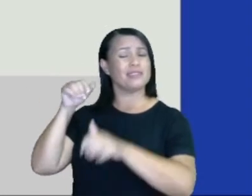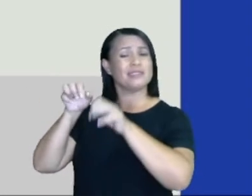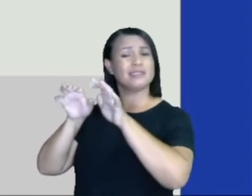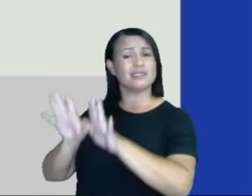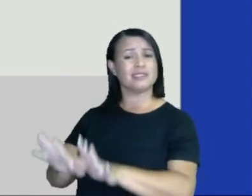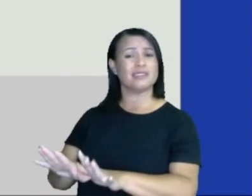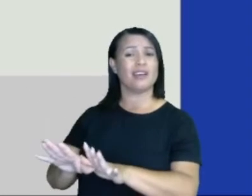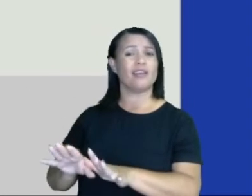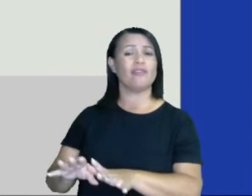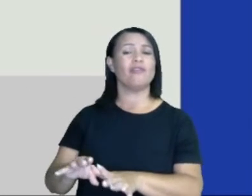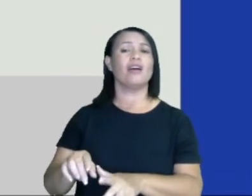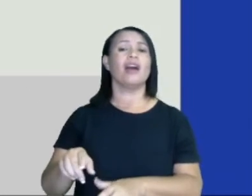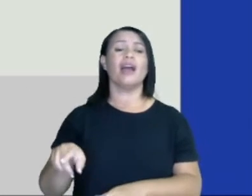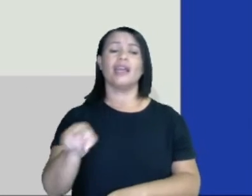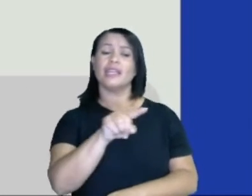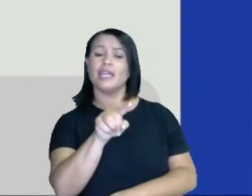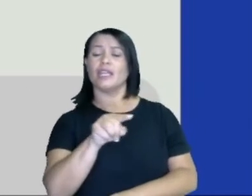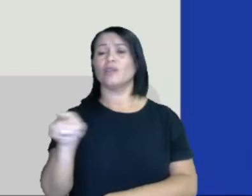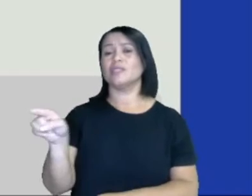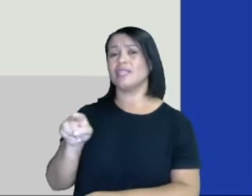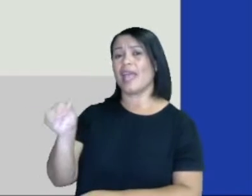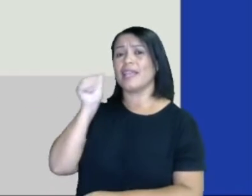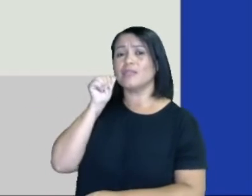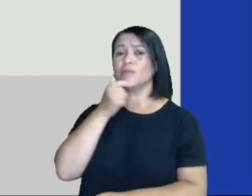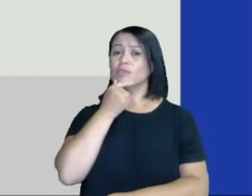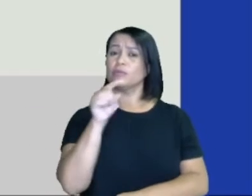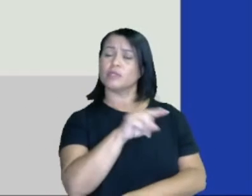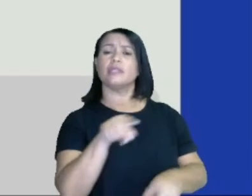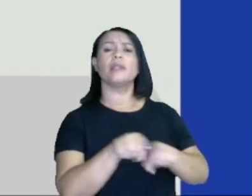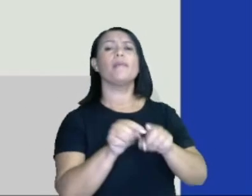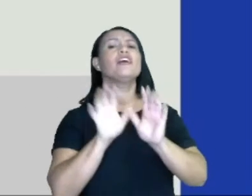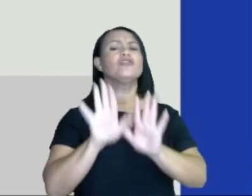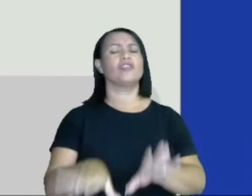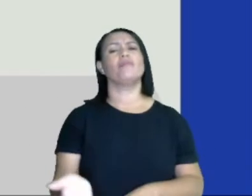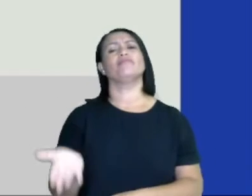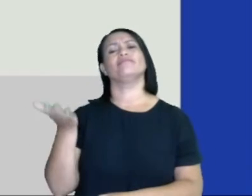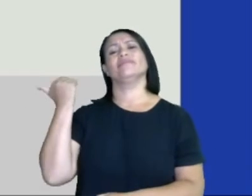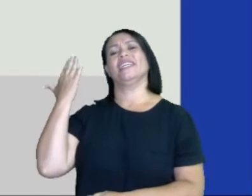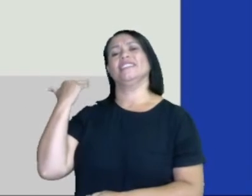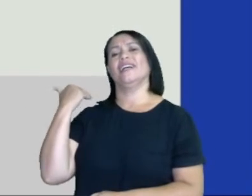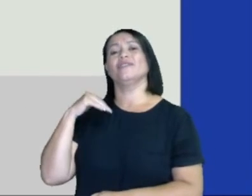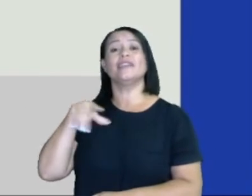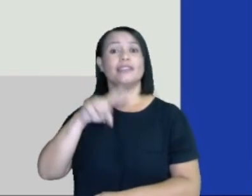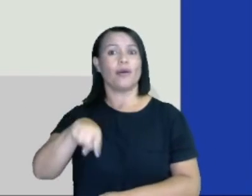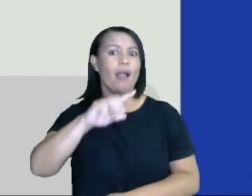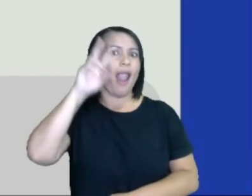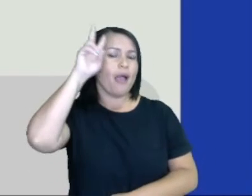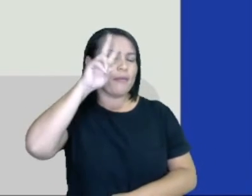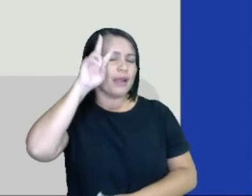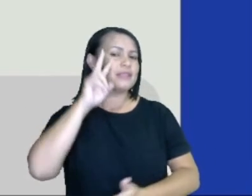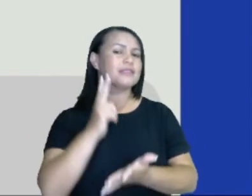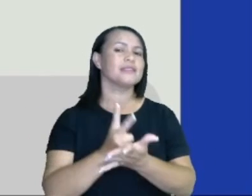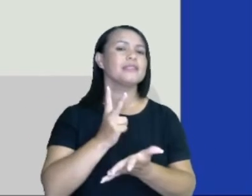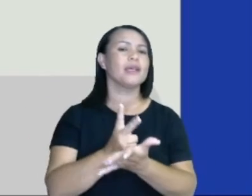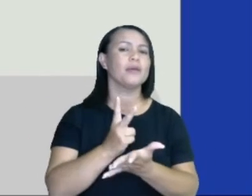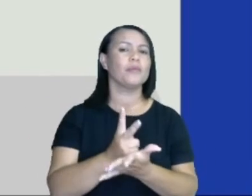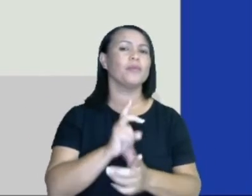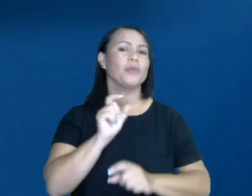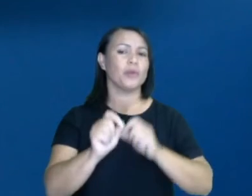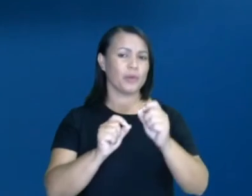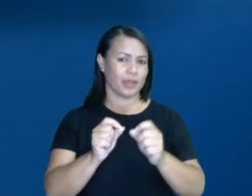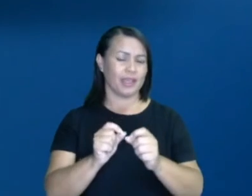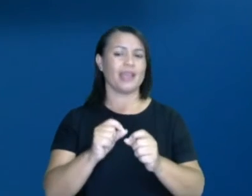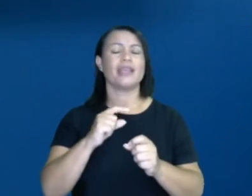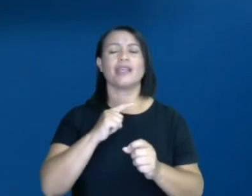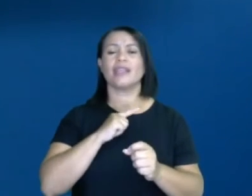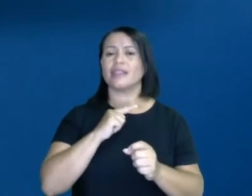estuvistes, e ellos, ellas e ustedes estuvieron. Então, lembrem-se sempre que a gente